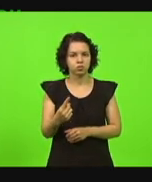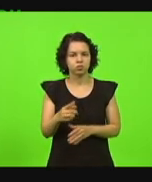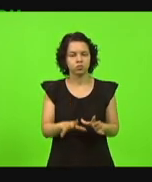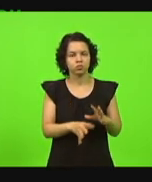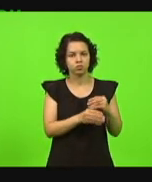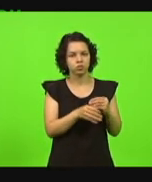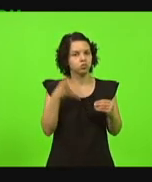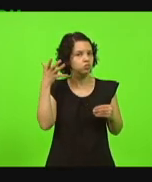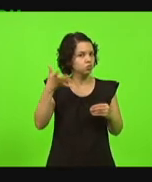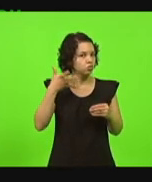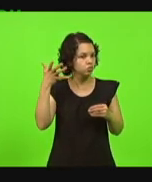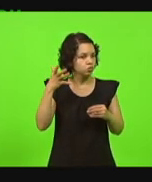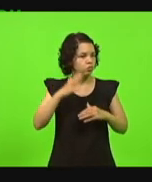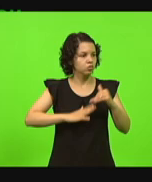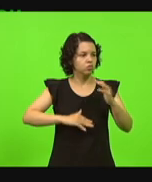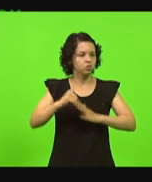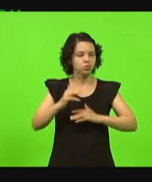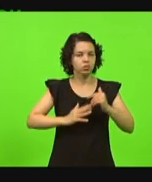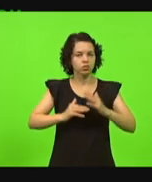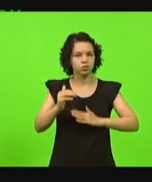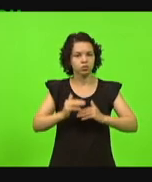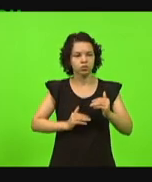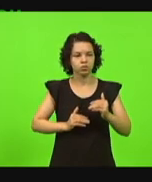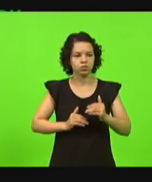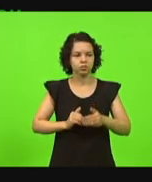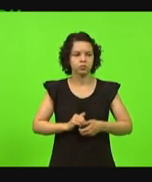às ações aí.